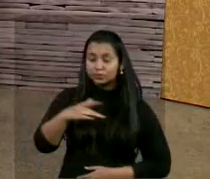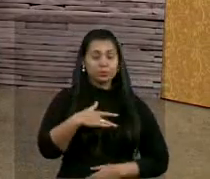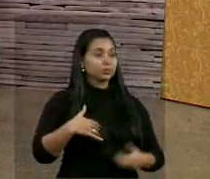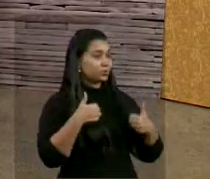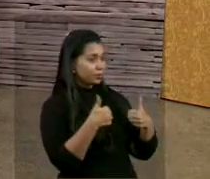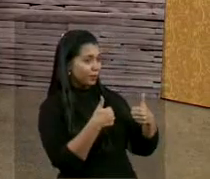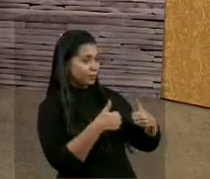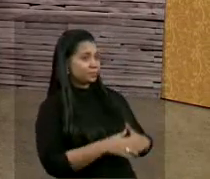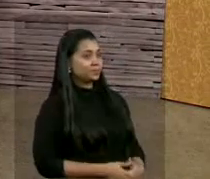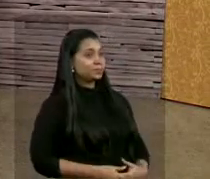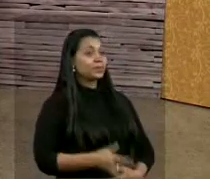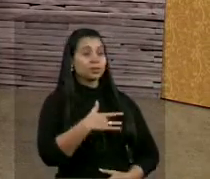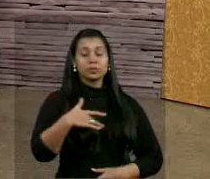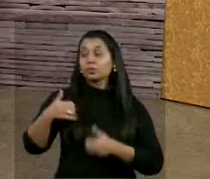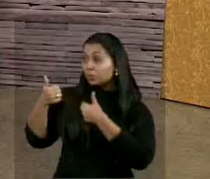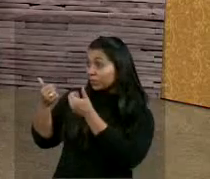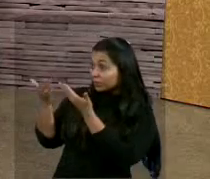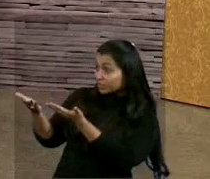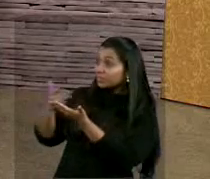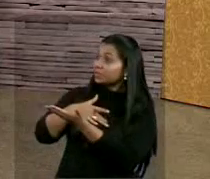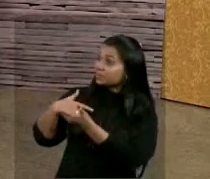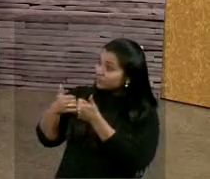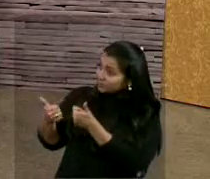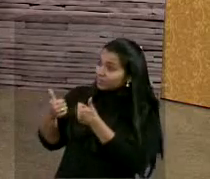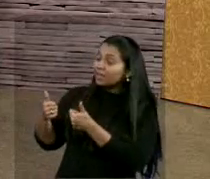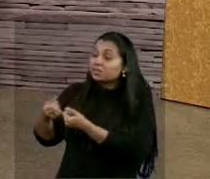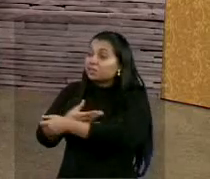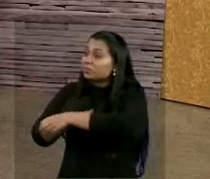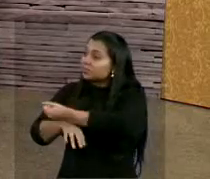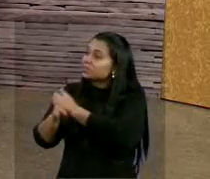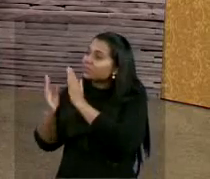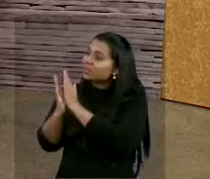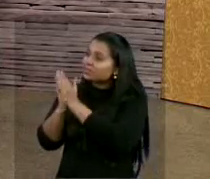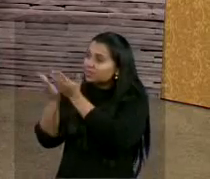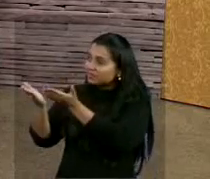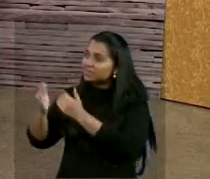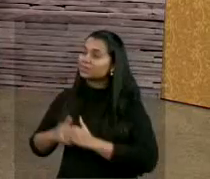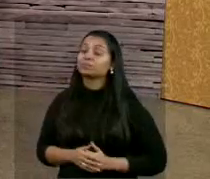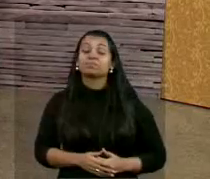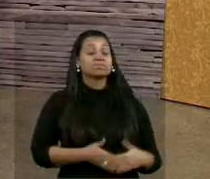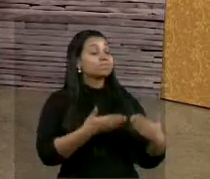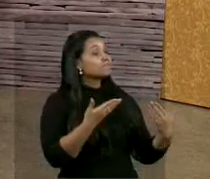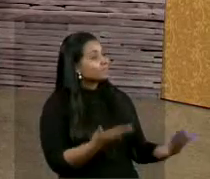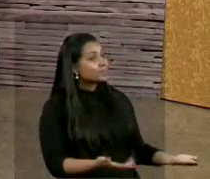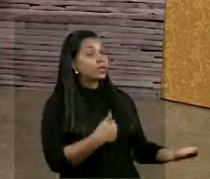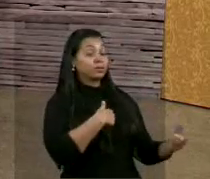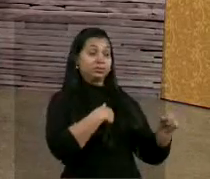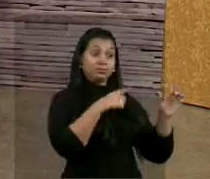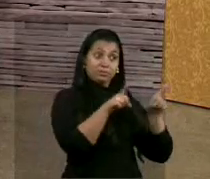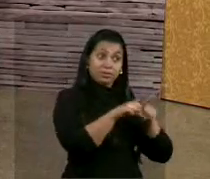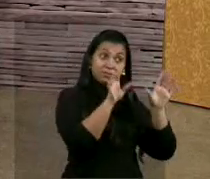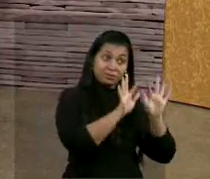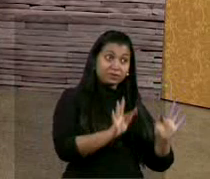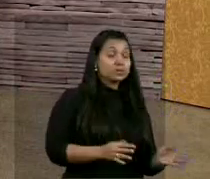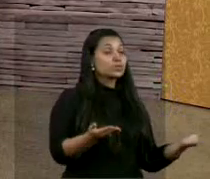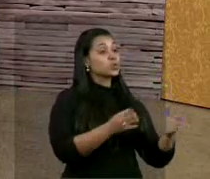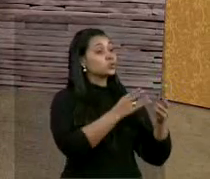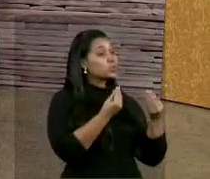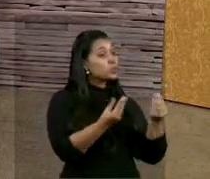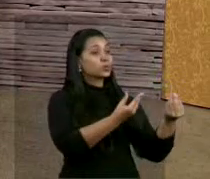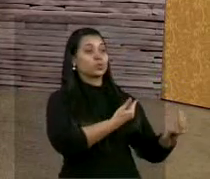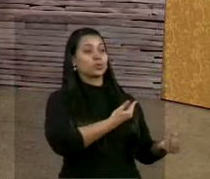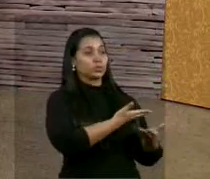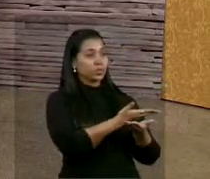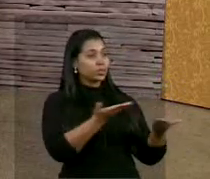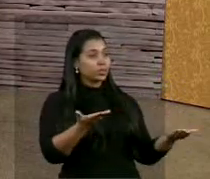bem, meu anjo? Tudo bem, e você? Como tá? Que emoção rezar o terço com você. Pois é, eu também estou muito feliz. Hoje também rodeado de